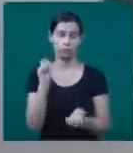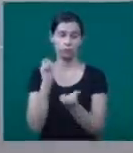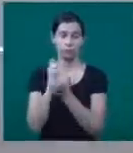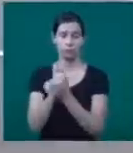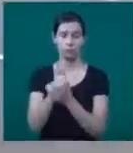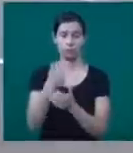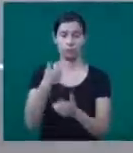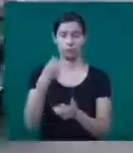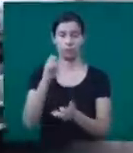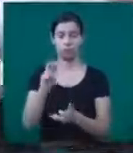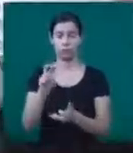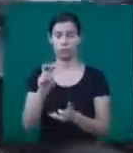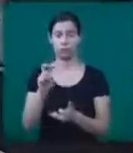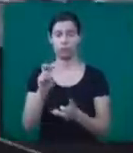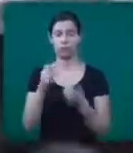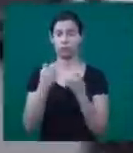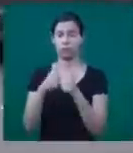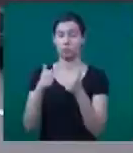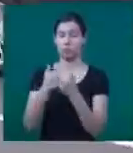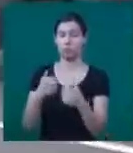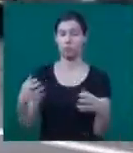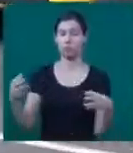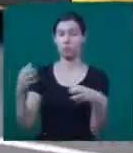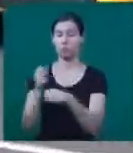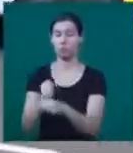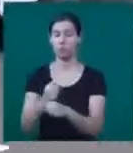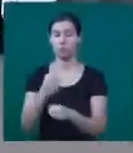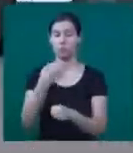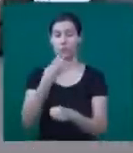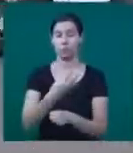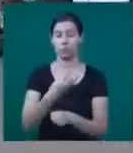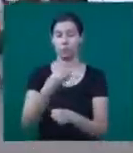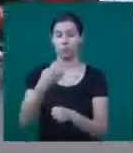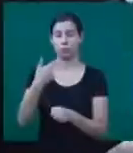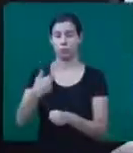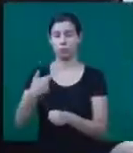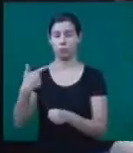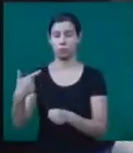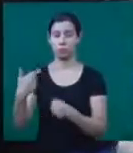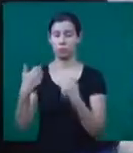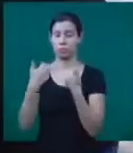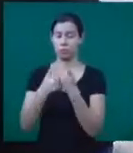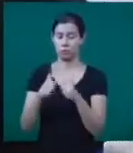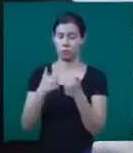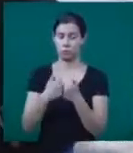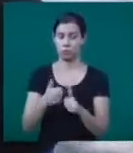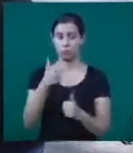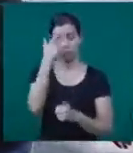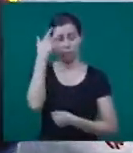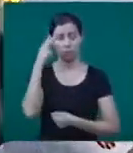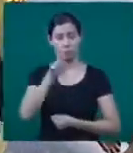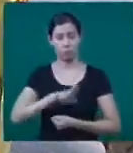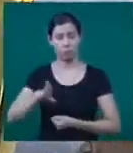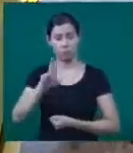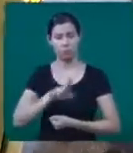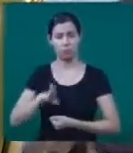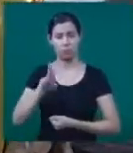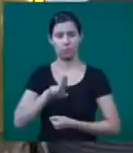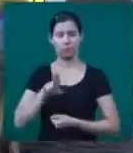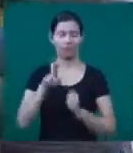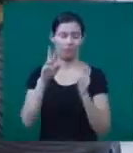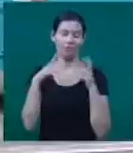15 ônibus e a frota total conta com 422. Quem usa o serviço fica satisfeito